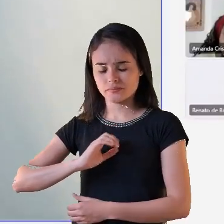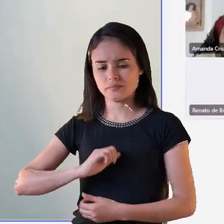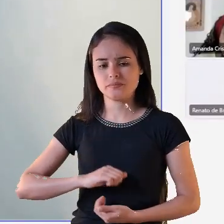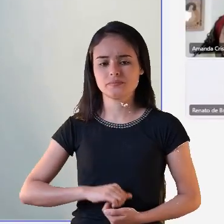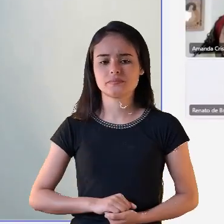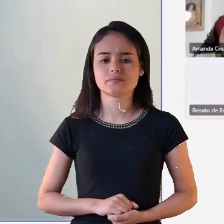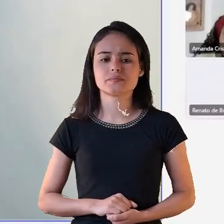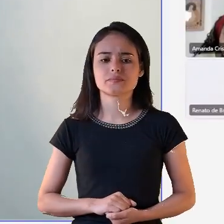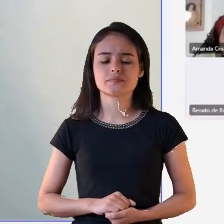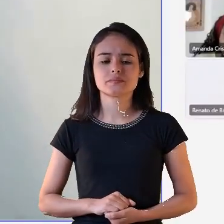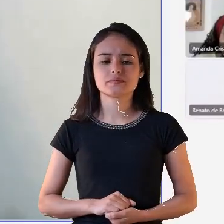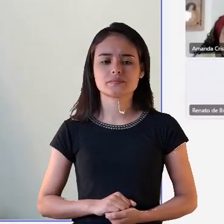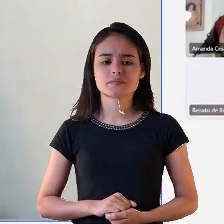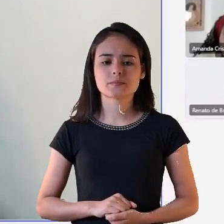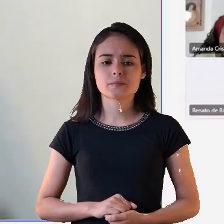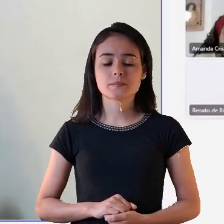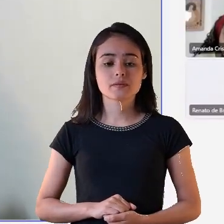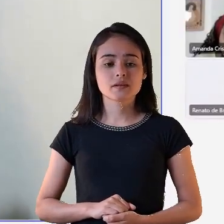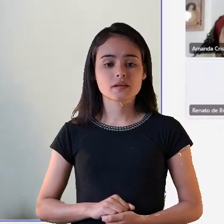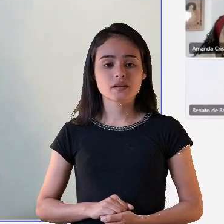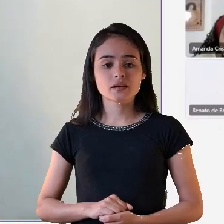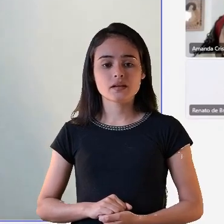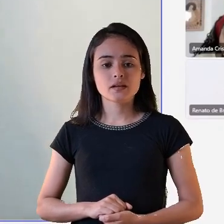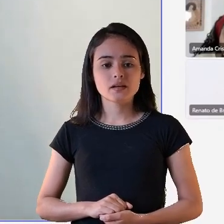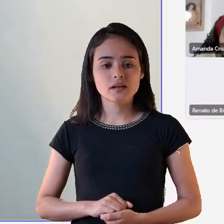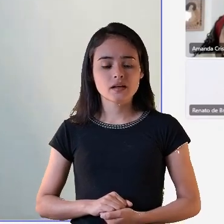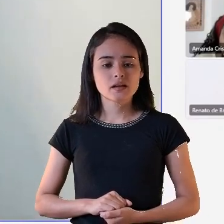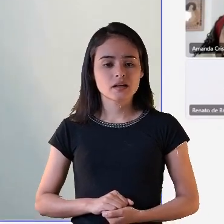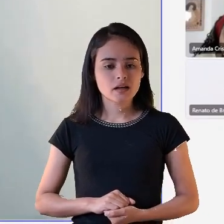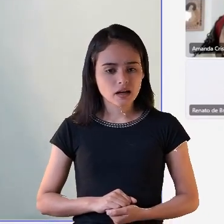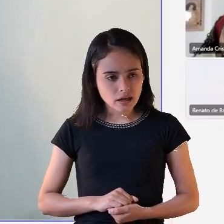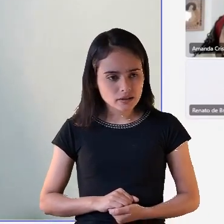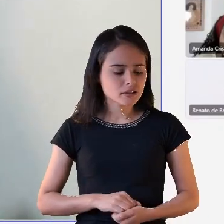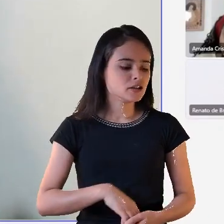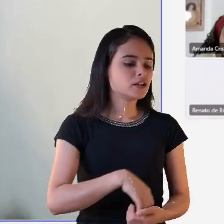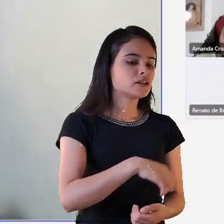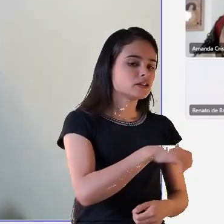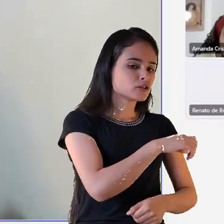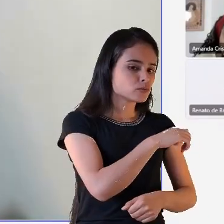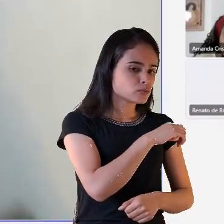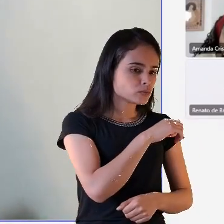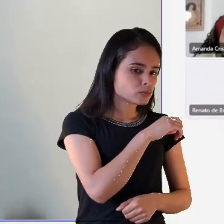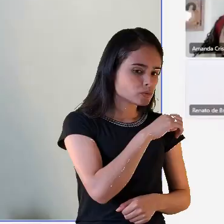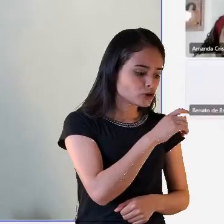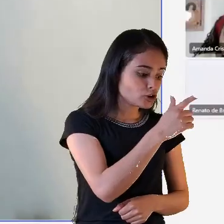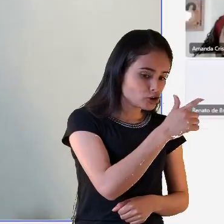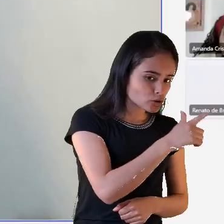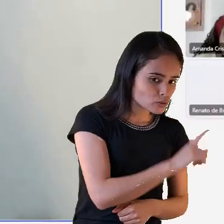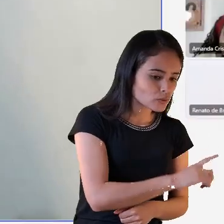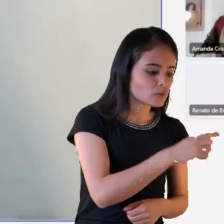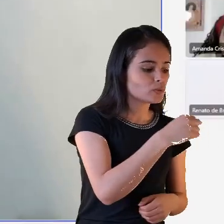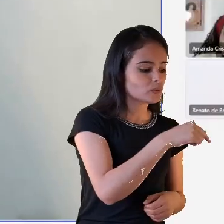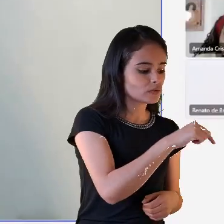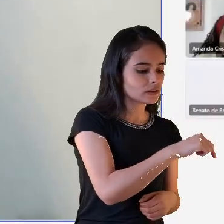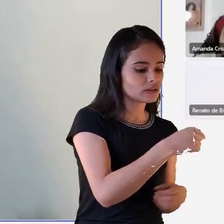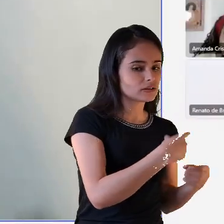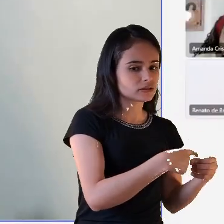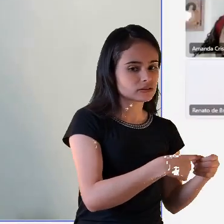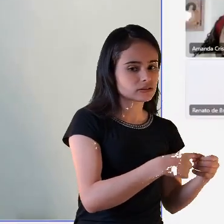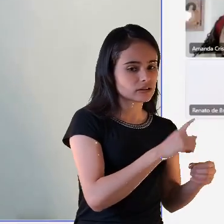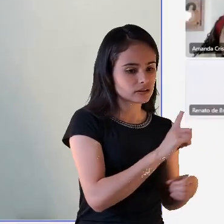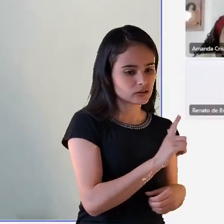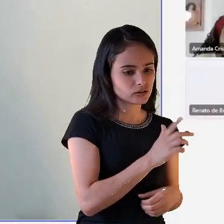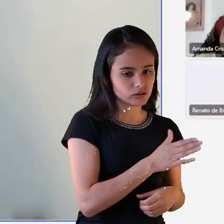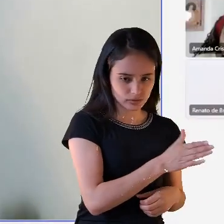para participar da feira também. E no sábado, a feira foi de novo em Lambari, boa parte da programação no Ponto Cultural